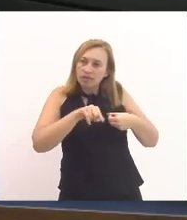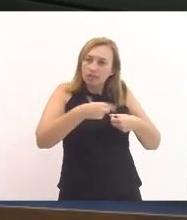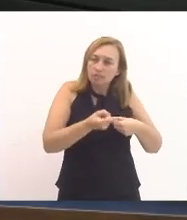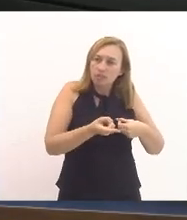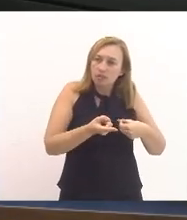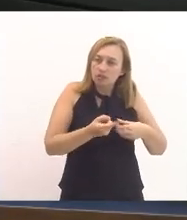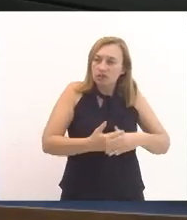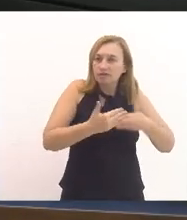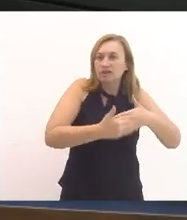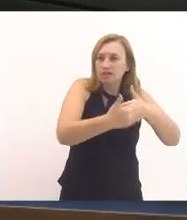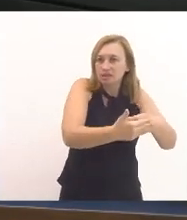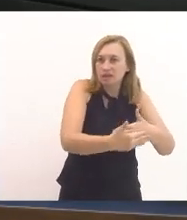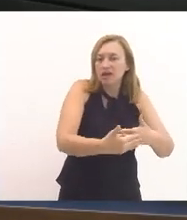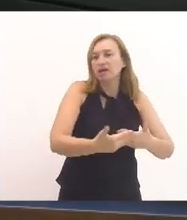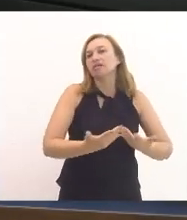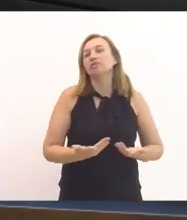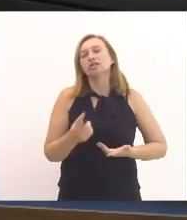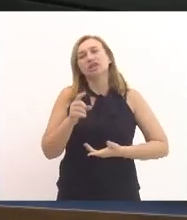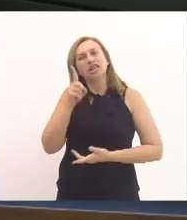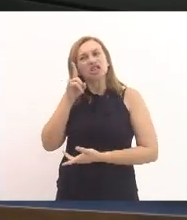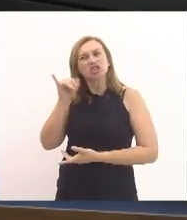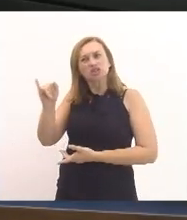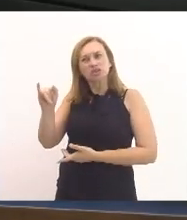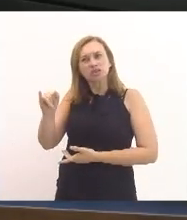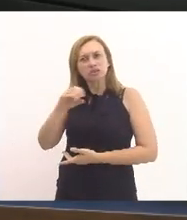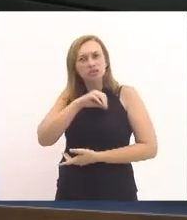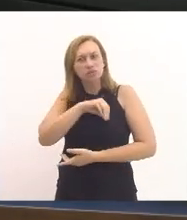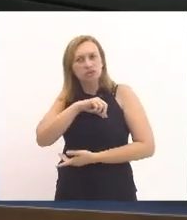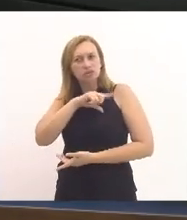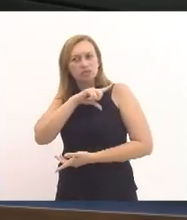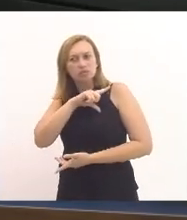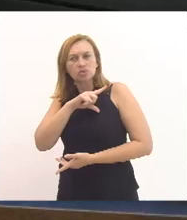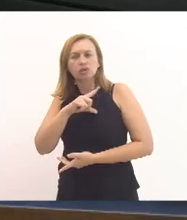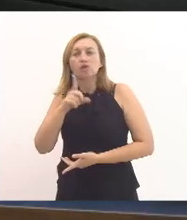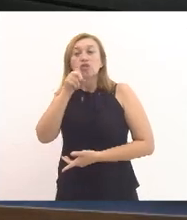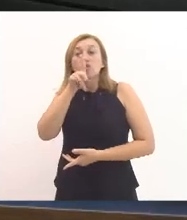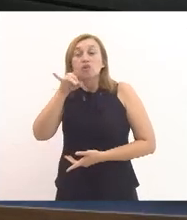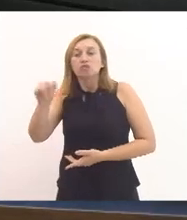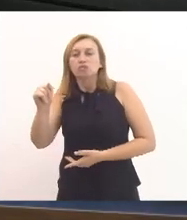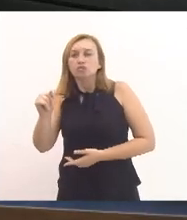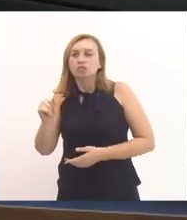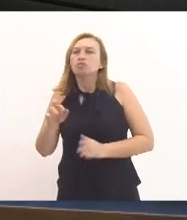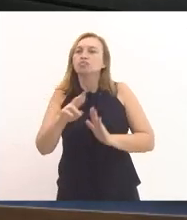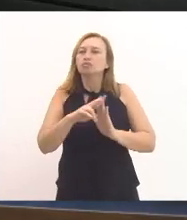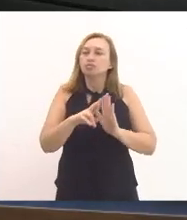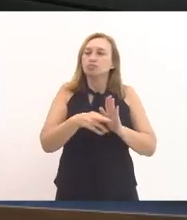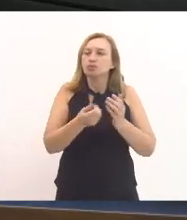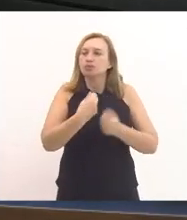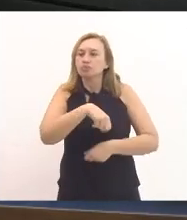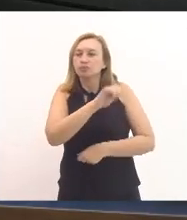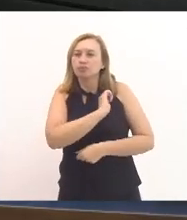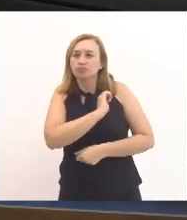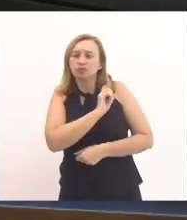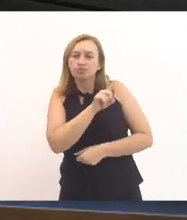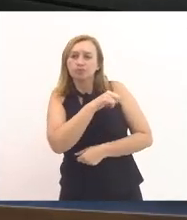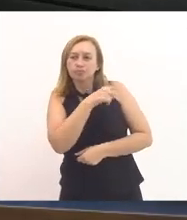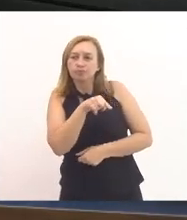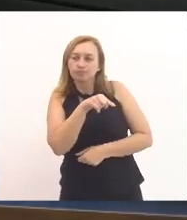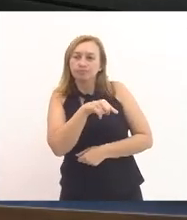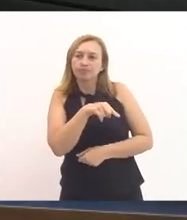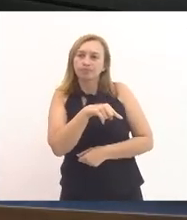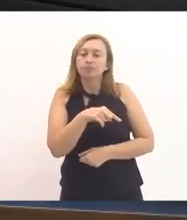dá naquele dia do aumento hoje foi o dia que o regime de recuperação fiscal foi negado